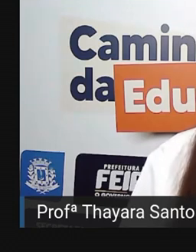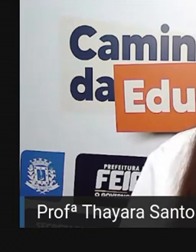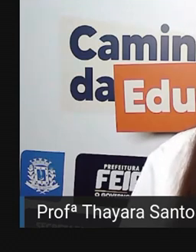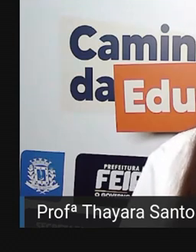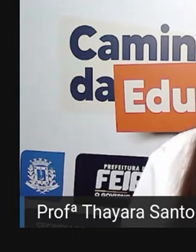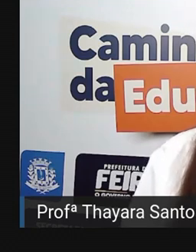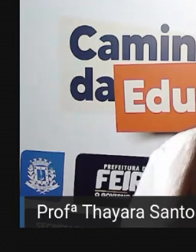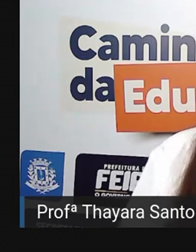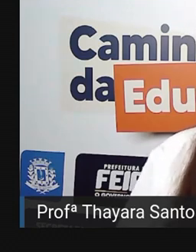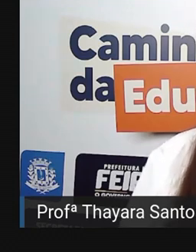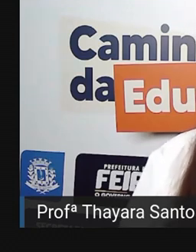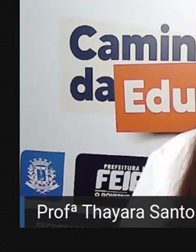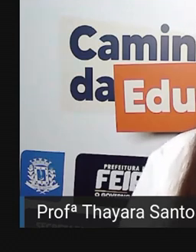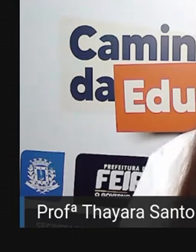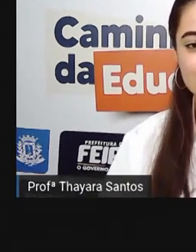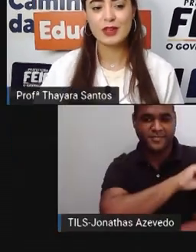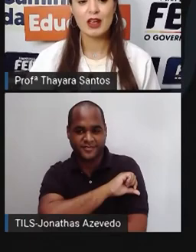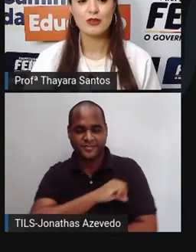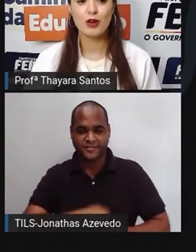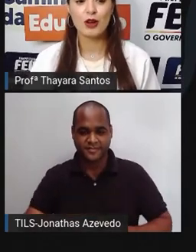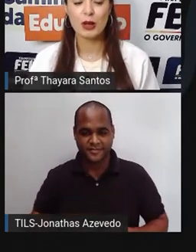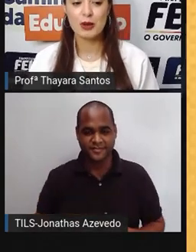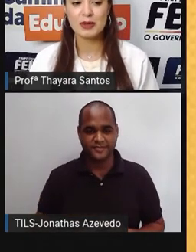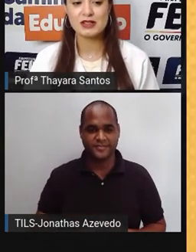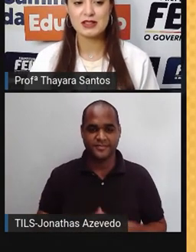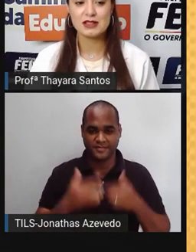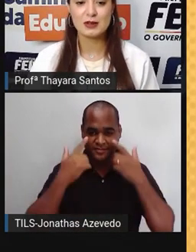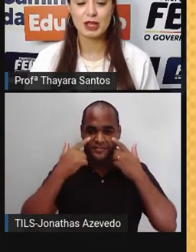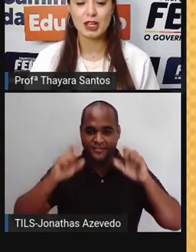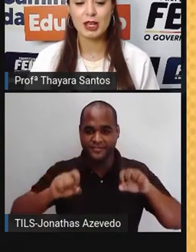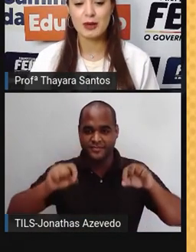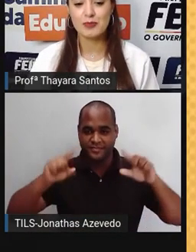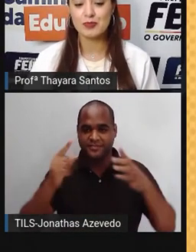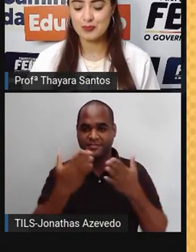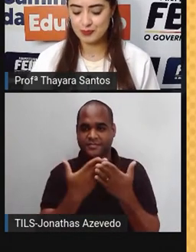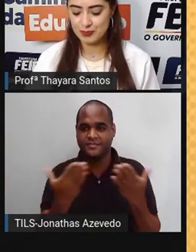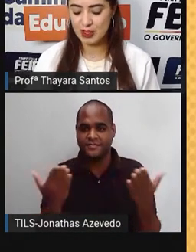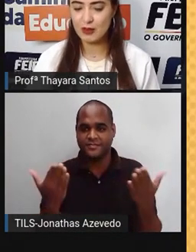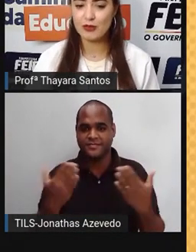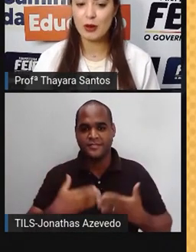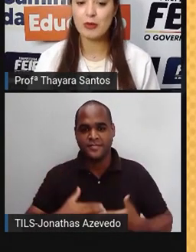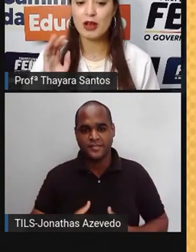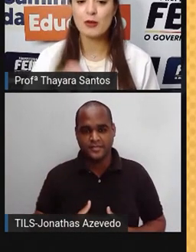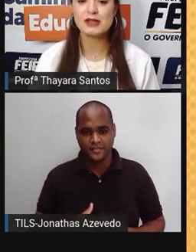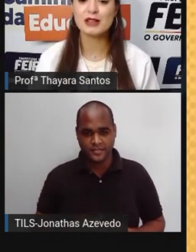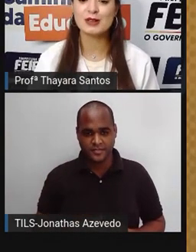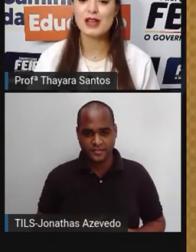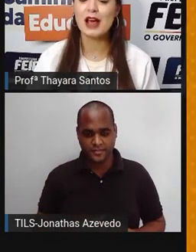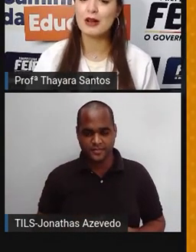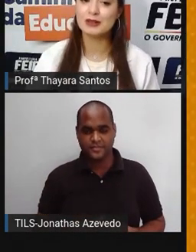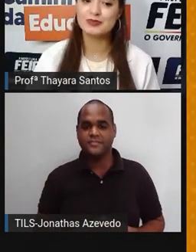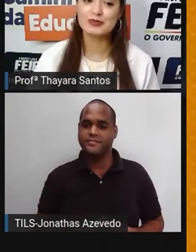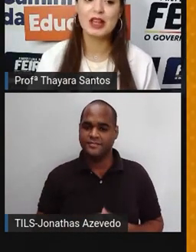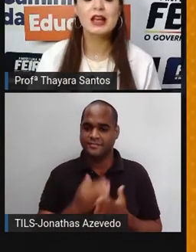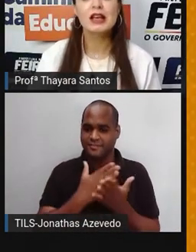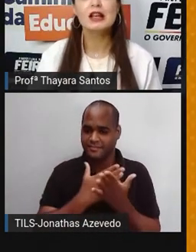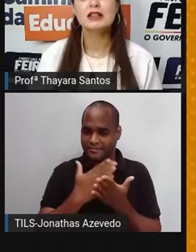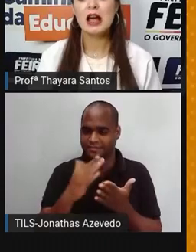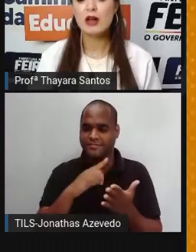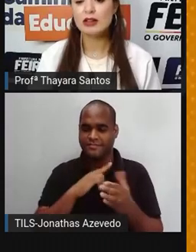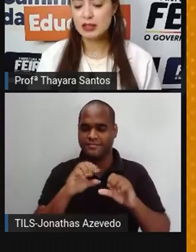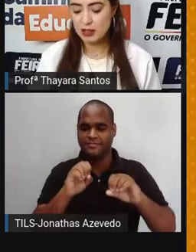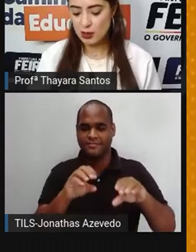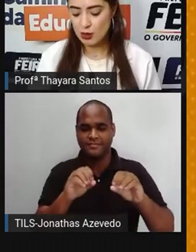ciências do nono ano eu vou colocar minha apresentação aqui e vamos lá começar a nossa aula